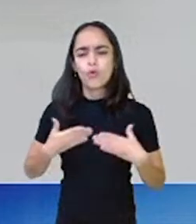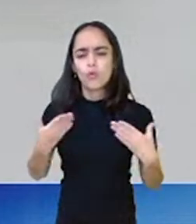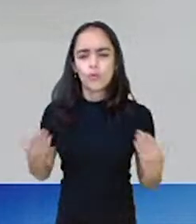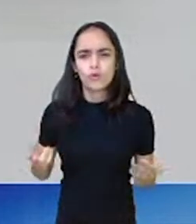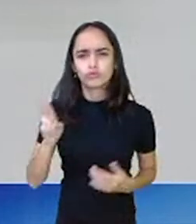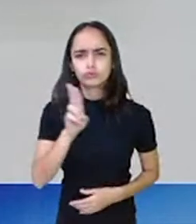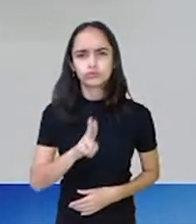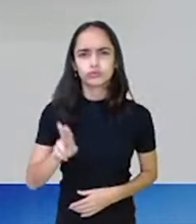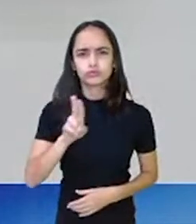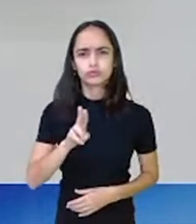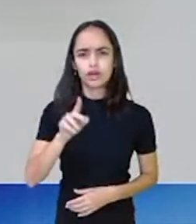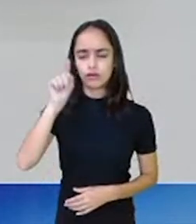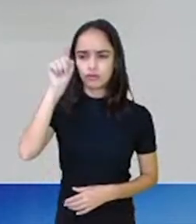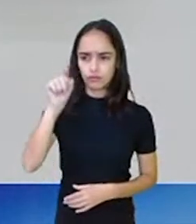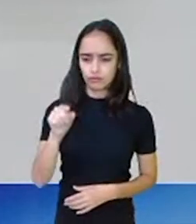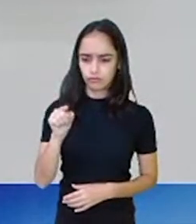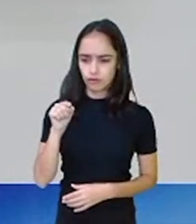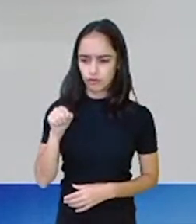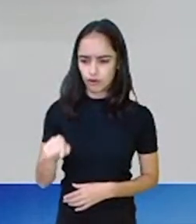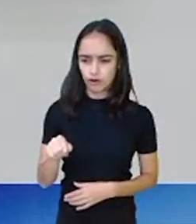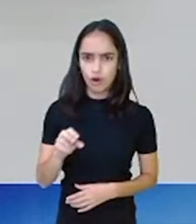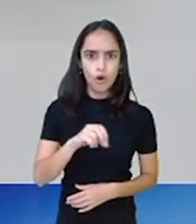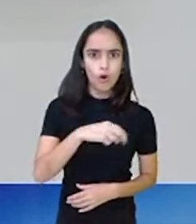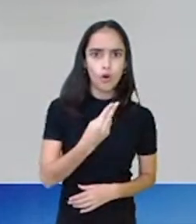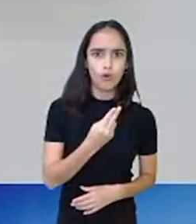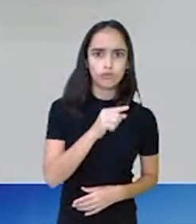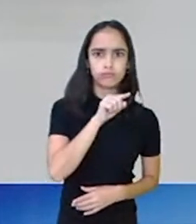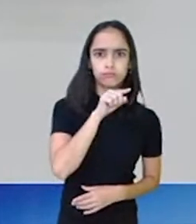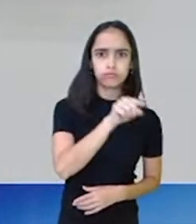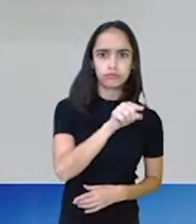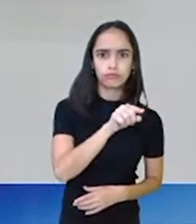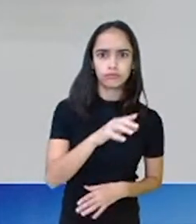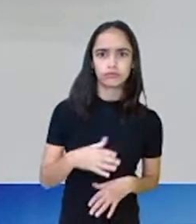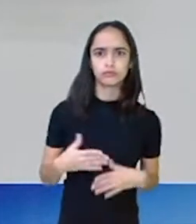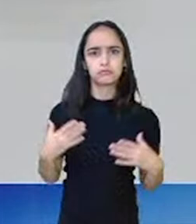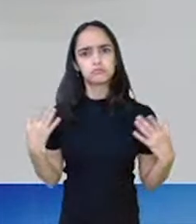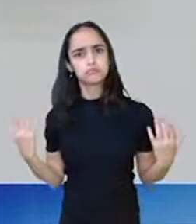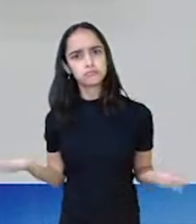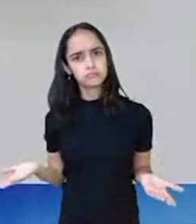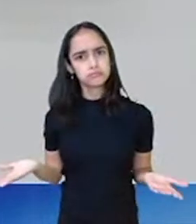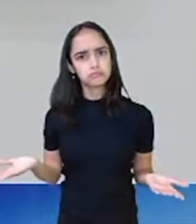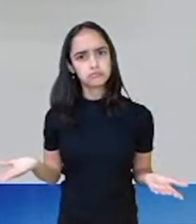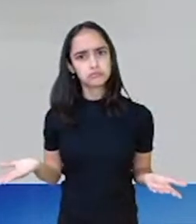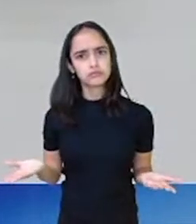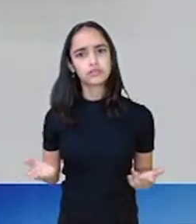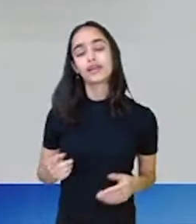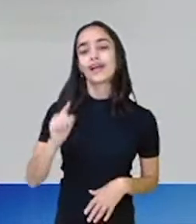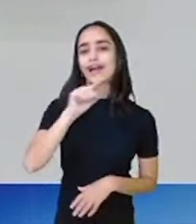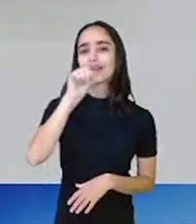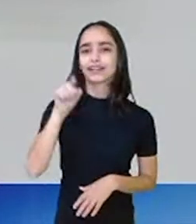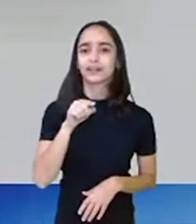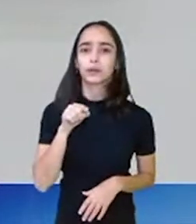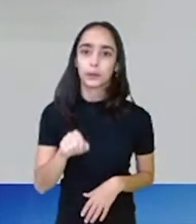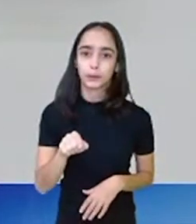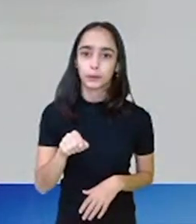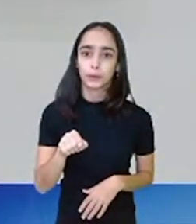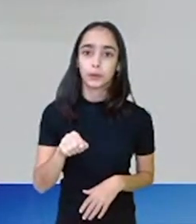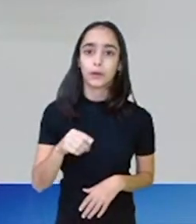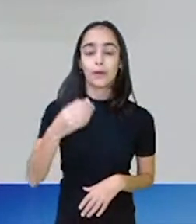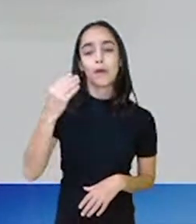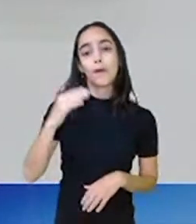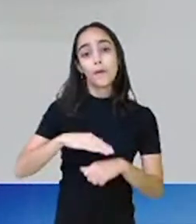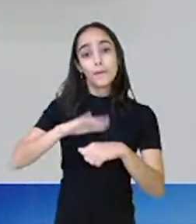final. A interrogação ela é mais fácil, não é? Porque você sabe ali que a interrogação é no momento de uma